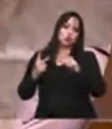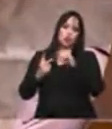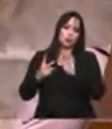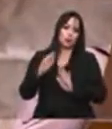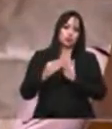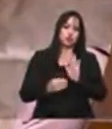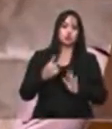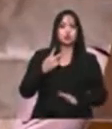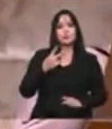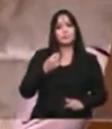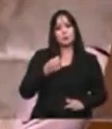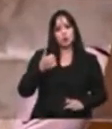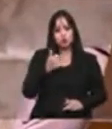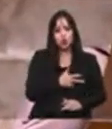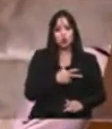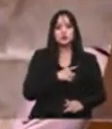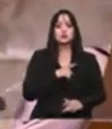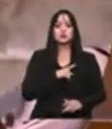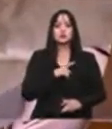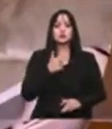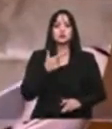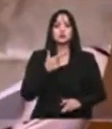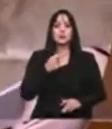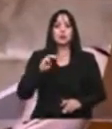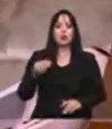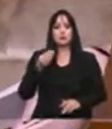Em 2012, 3,5 milhões de dólares